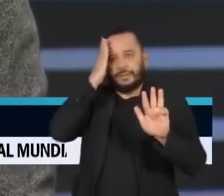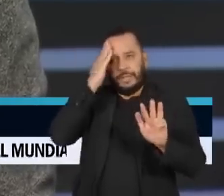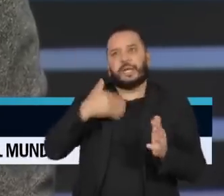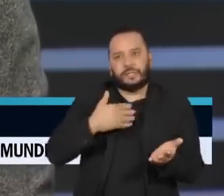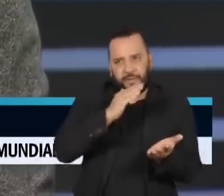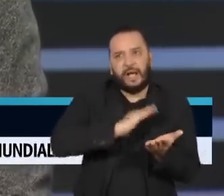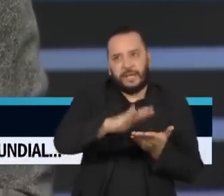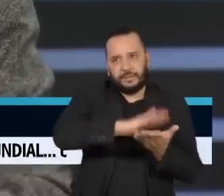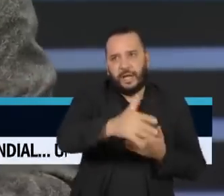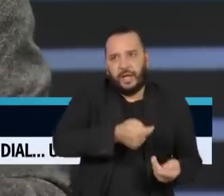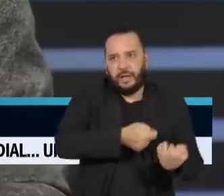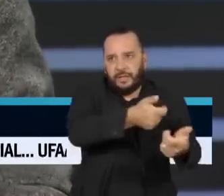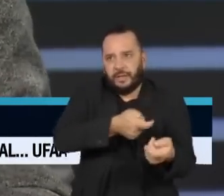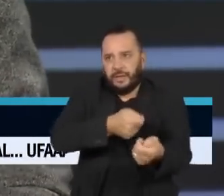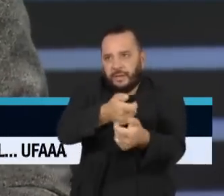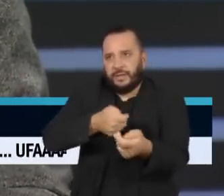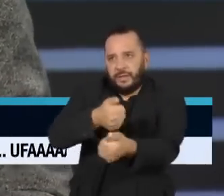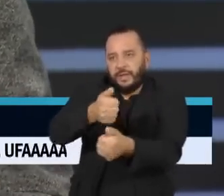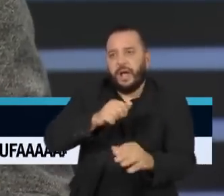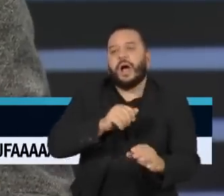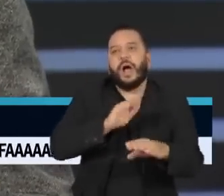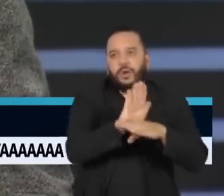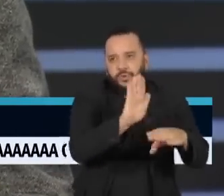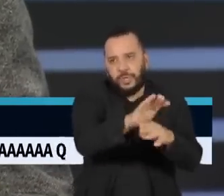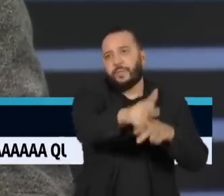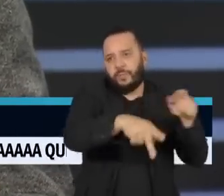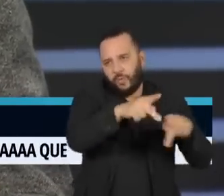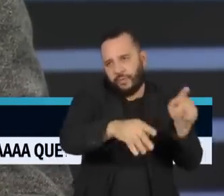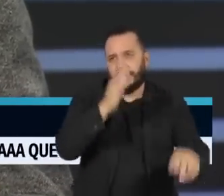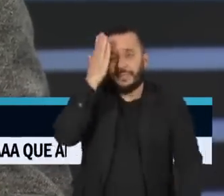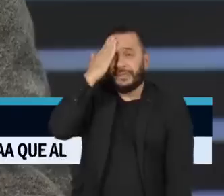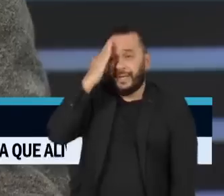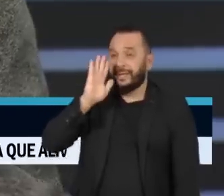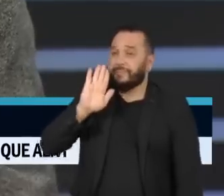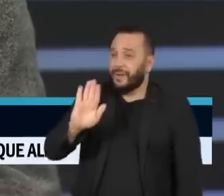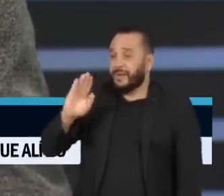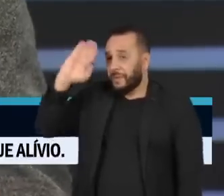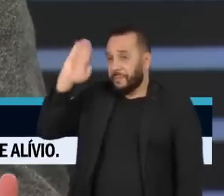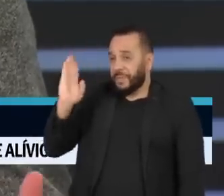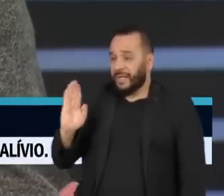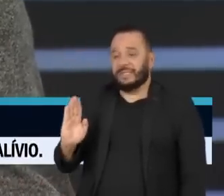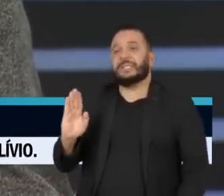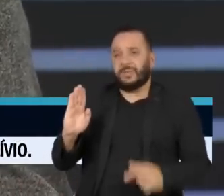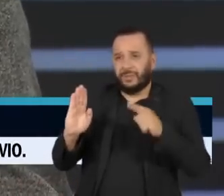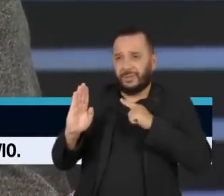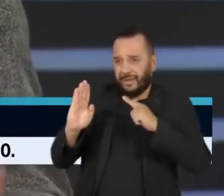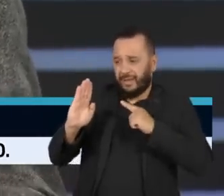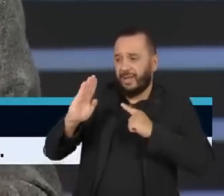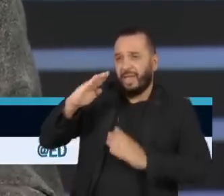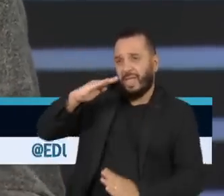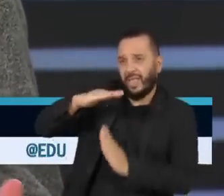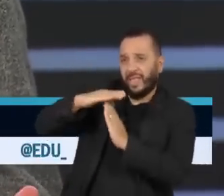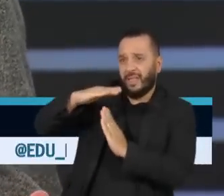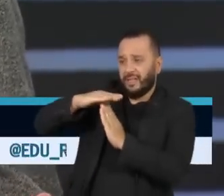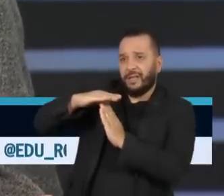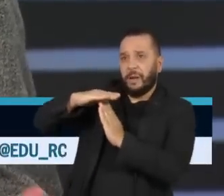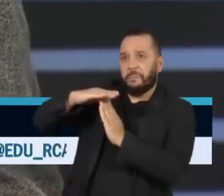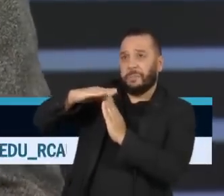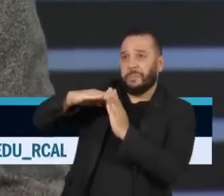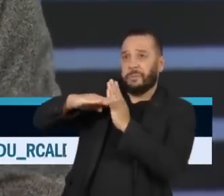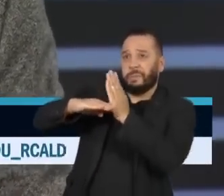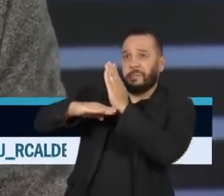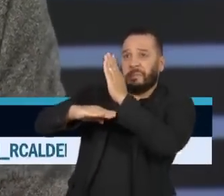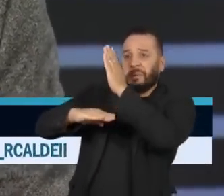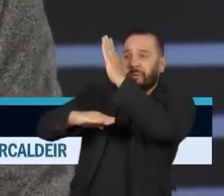temas sociais e dentro de um país como o Brasil em que vocês fura o teto para todo tipo de roubalheira situação